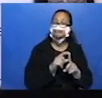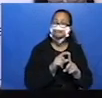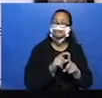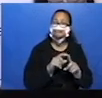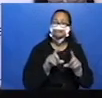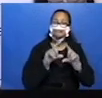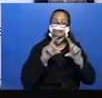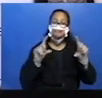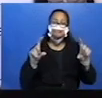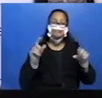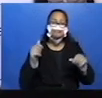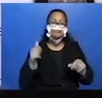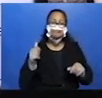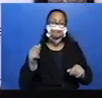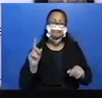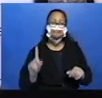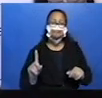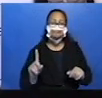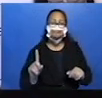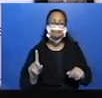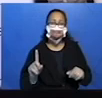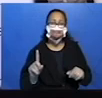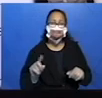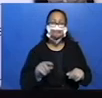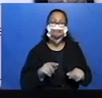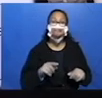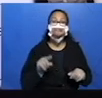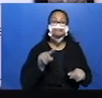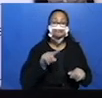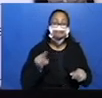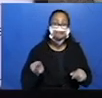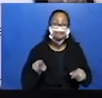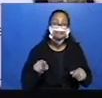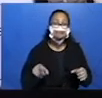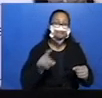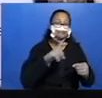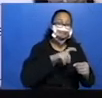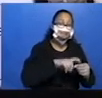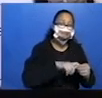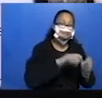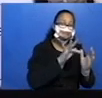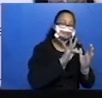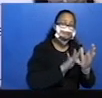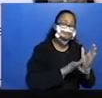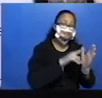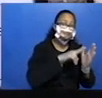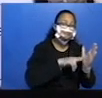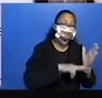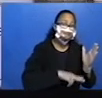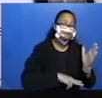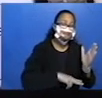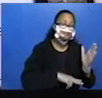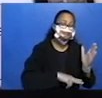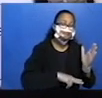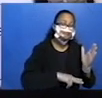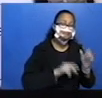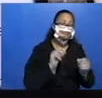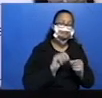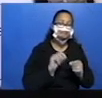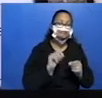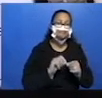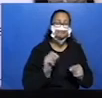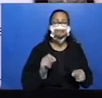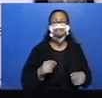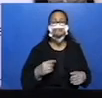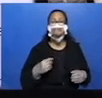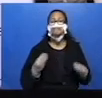isso. Interessante, vocês vão ter que voltar no texto para reler o primeiro parágrafo para fazer isso. Como a gente